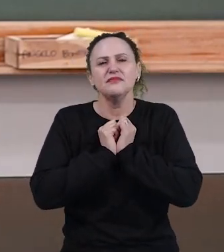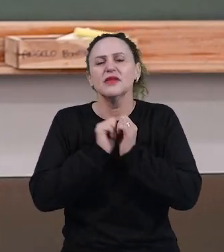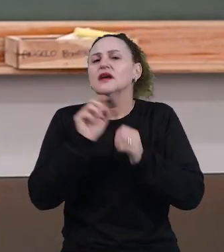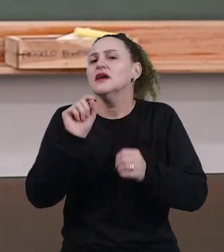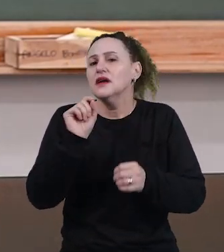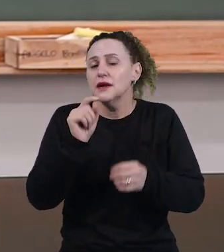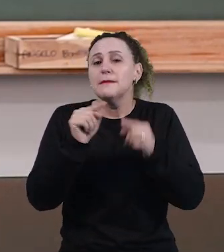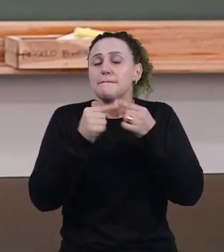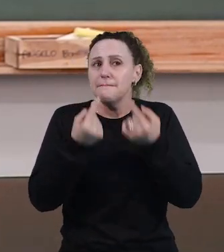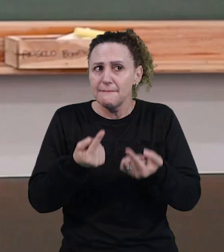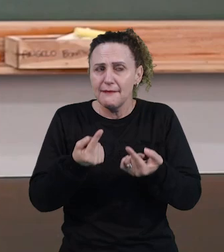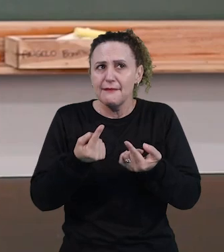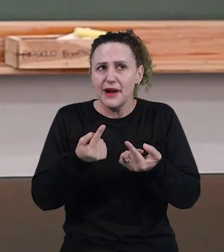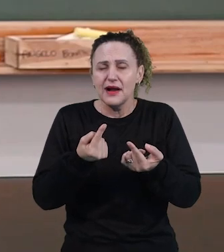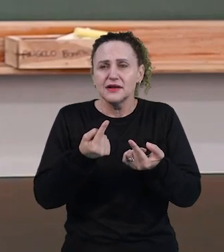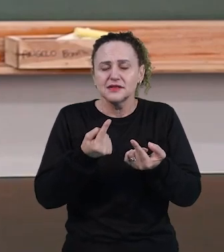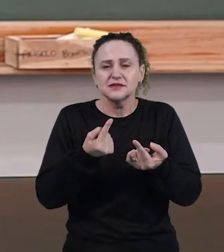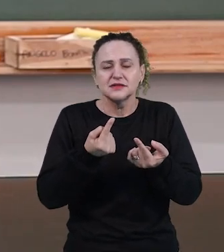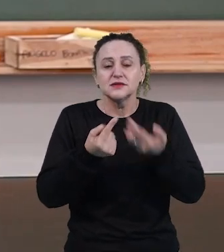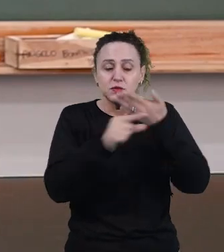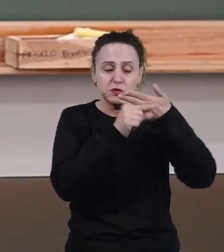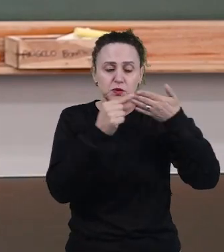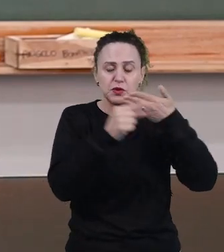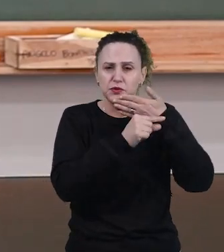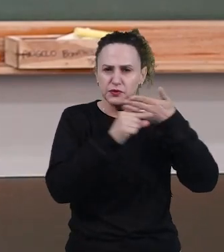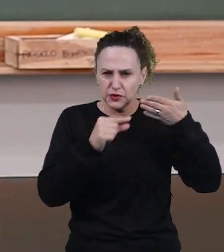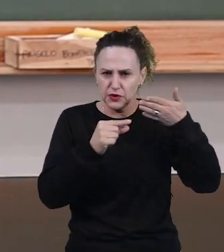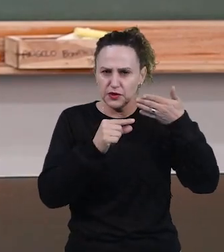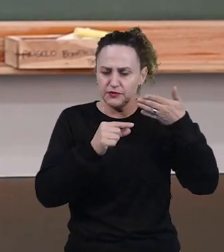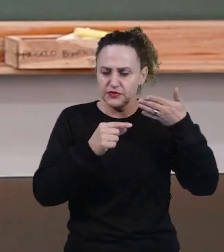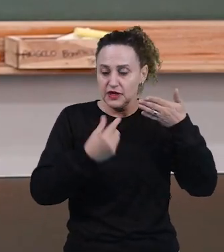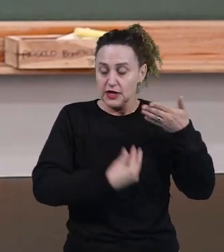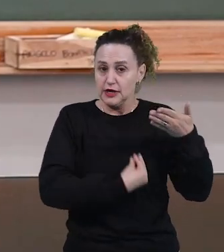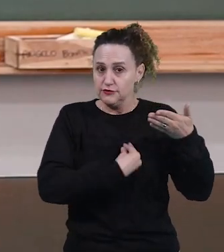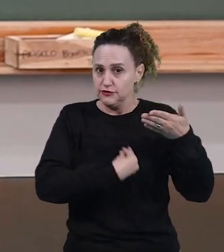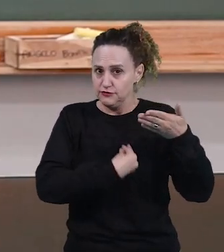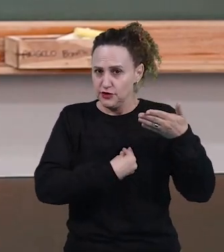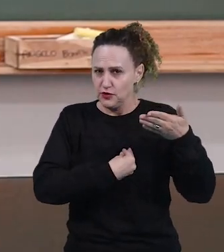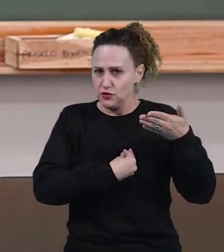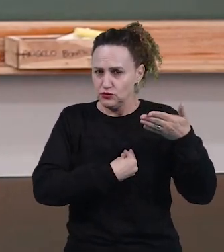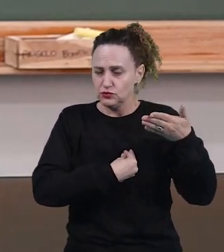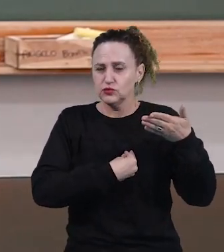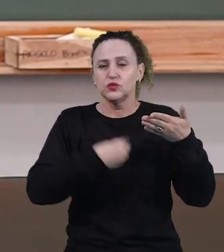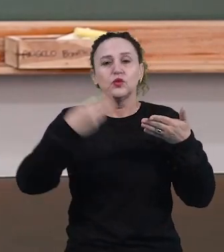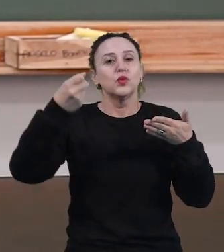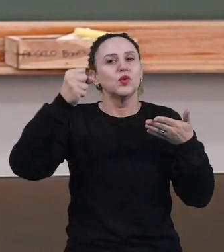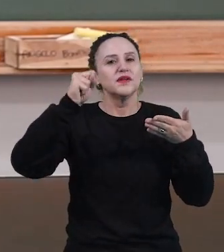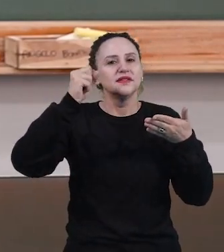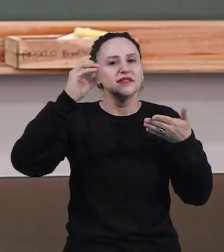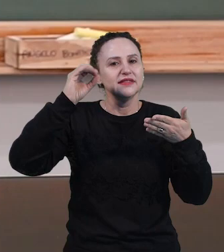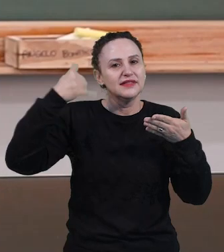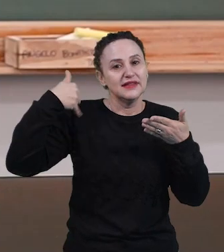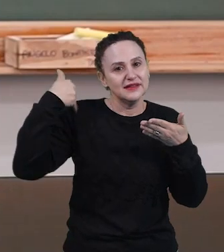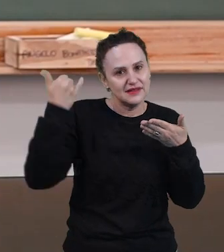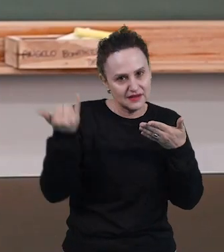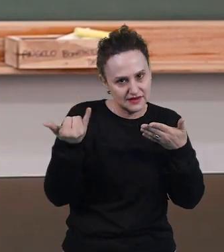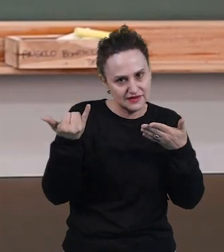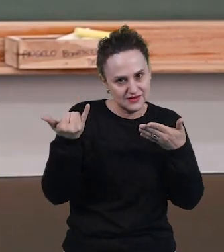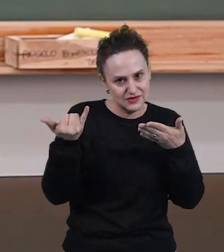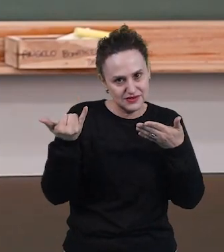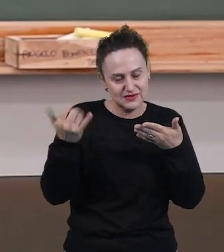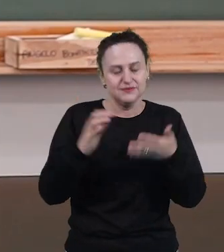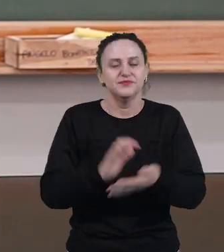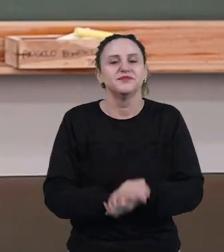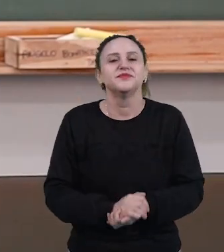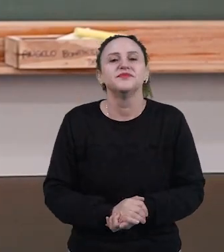e se não me engano foi 80 anos que o Piaget viveu, e muito menos do que o Vygotsky, por exemplo, né?